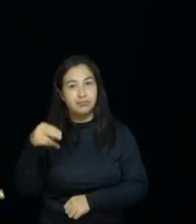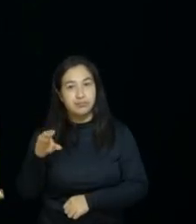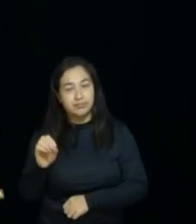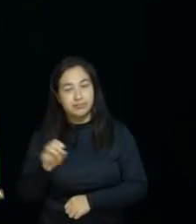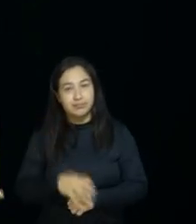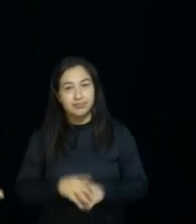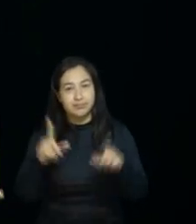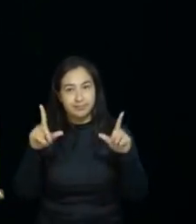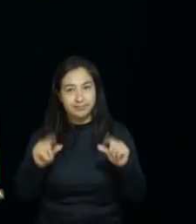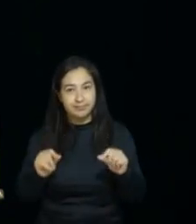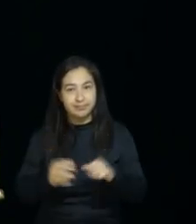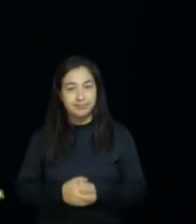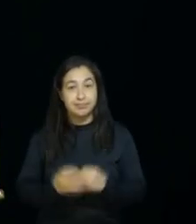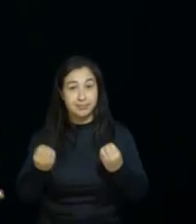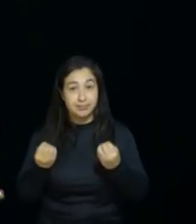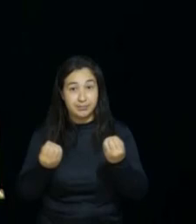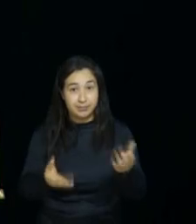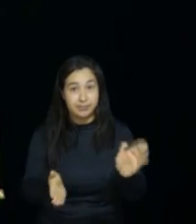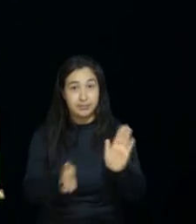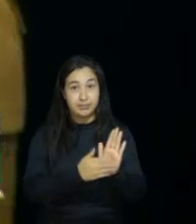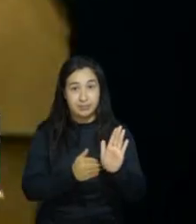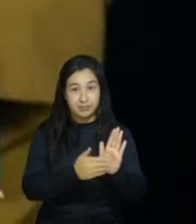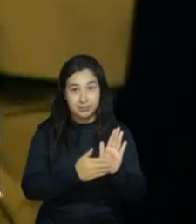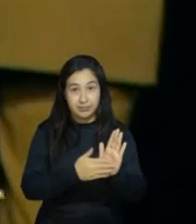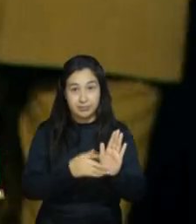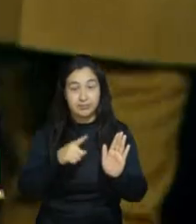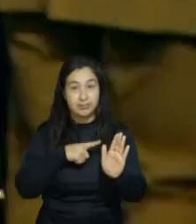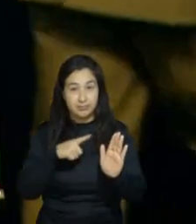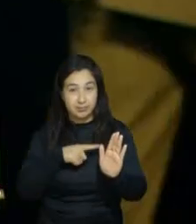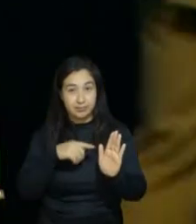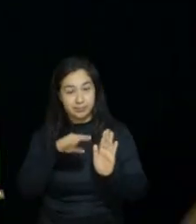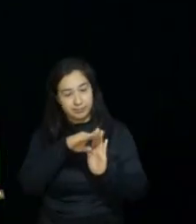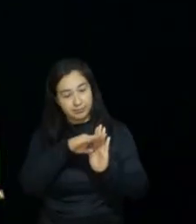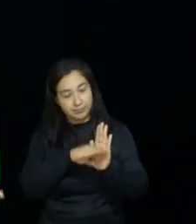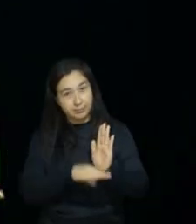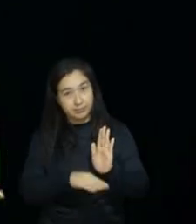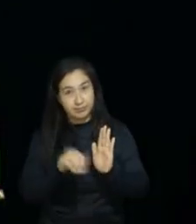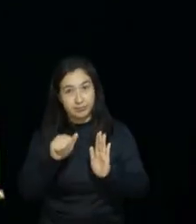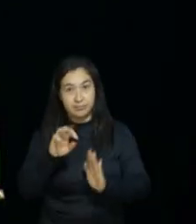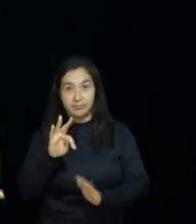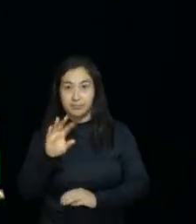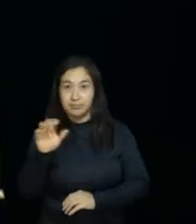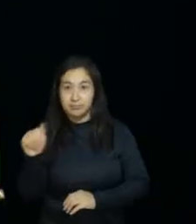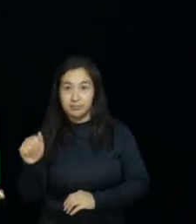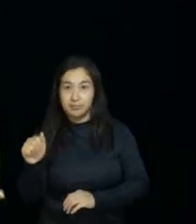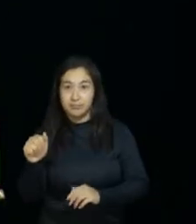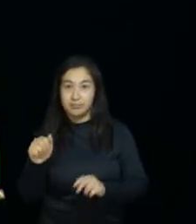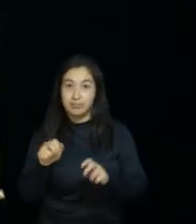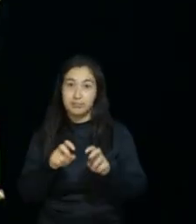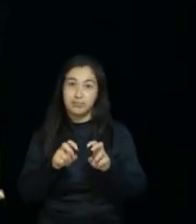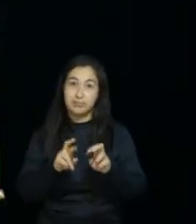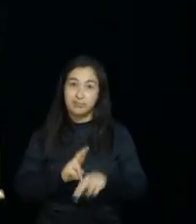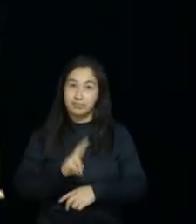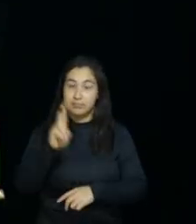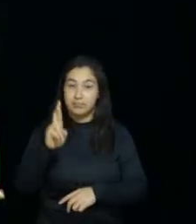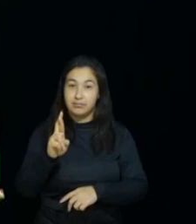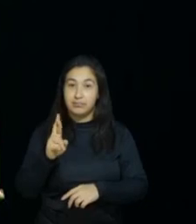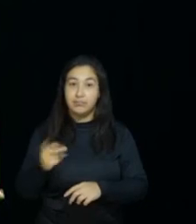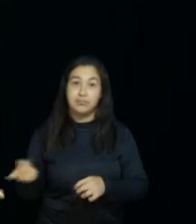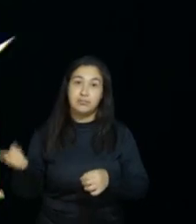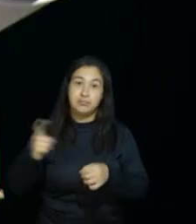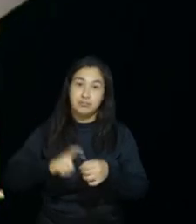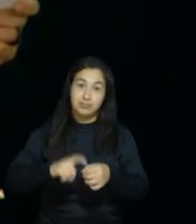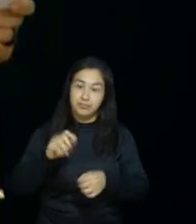presidente a proposta que nós temos da minuta, que é a ata da mesa instituindo e a reestabelecendo o